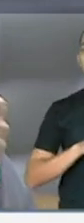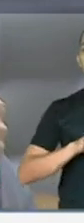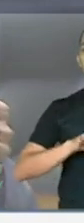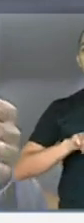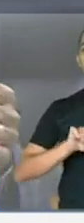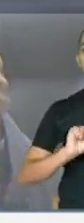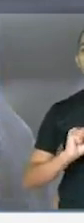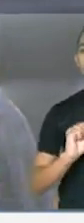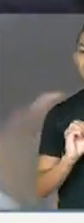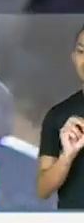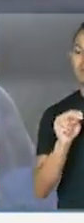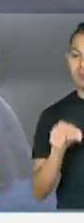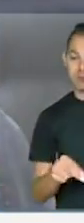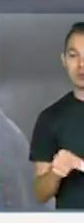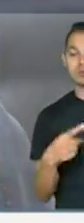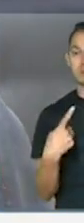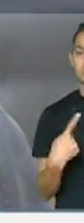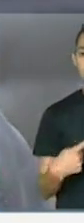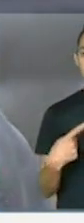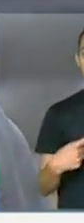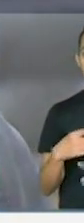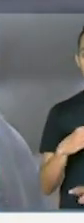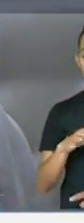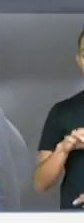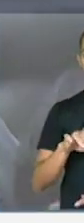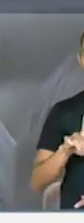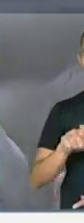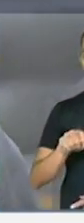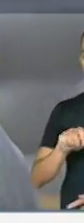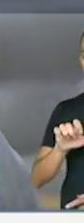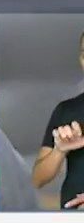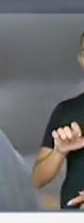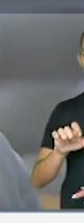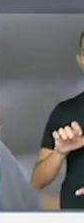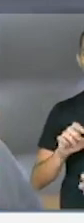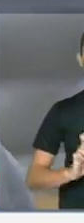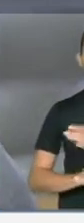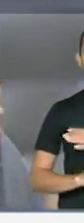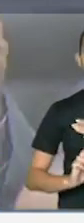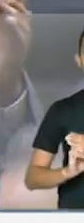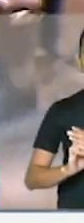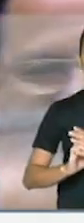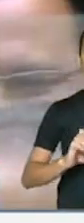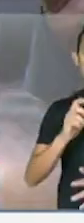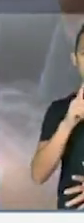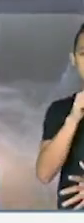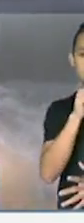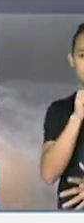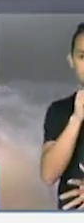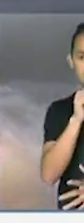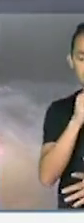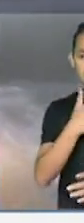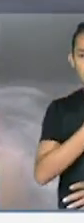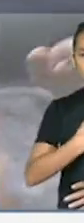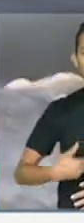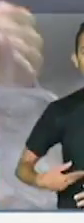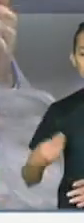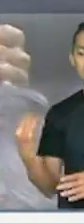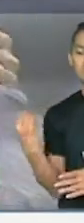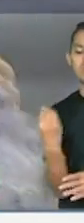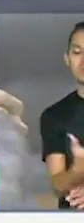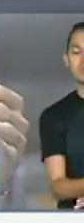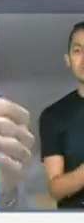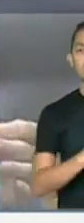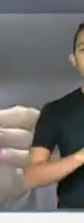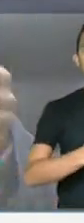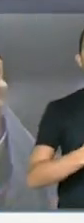Wilson Witzel, porque ele entregou a SEDAE, a Companhia de Água Pública, nas mãos do presidente do seu partido, o